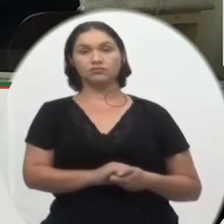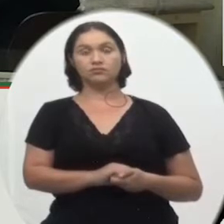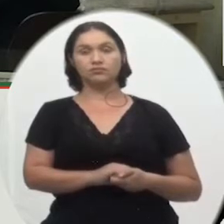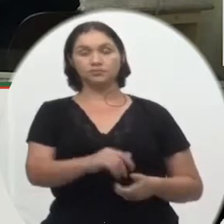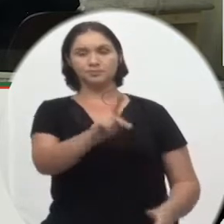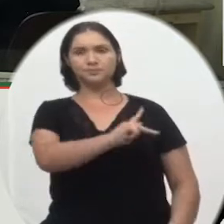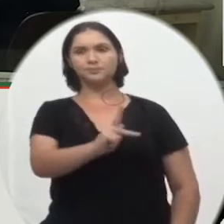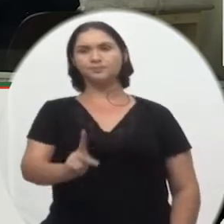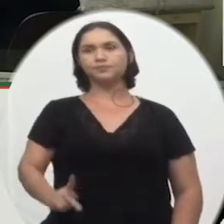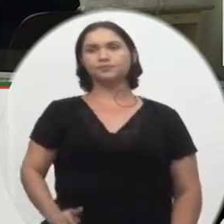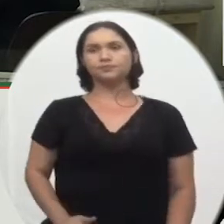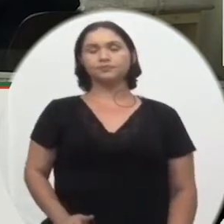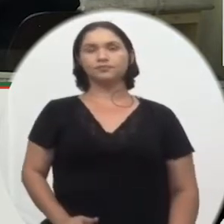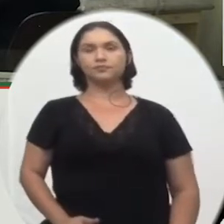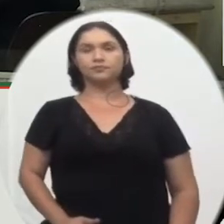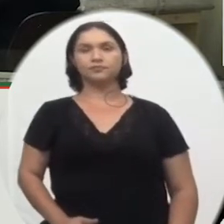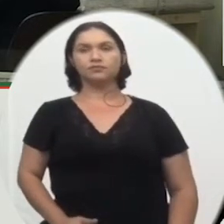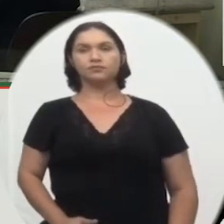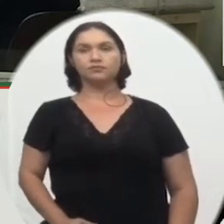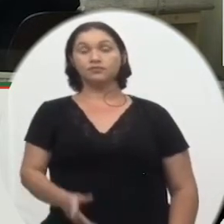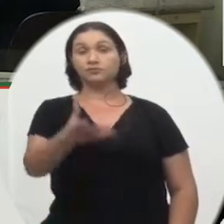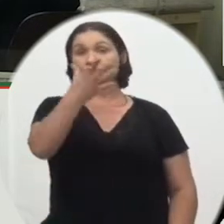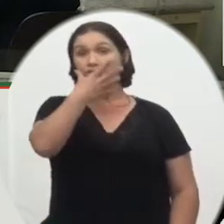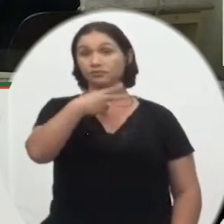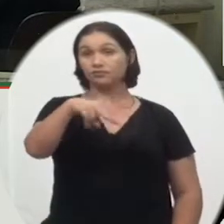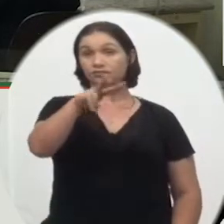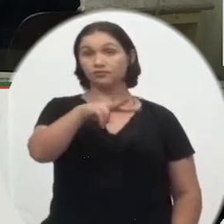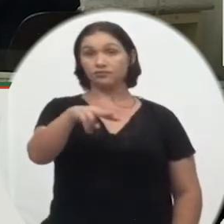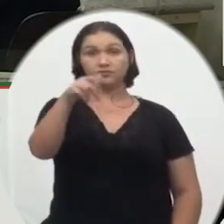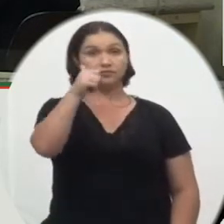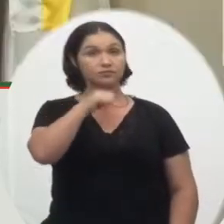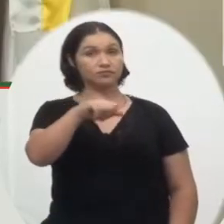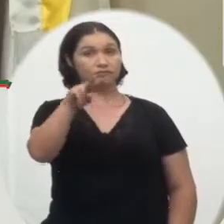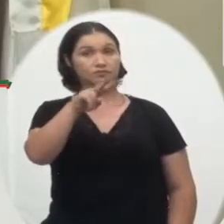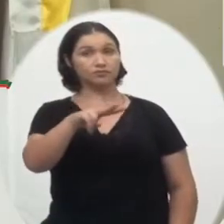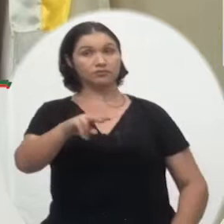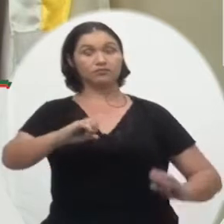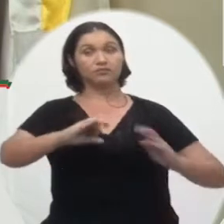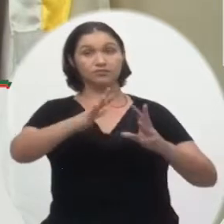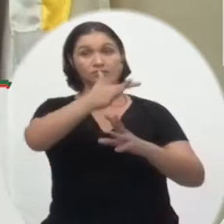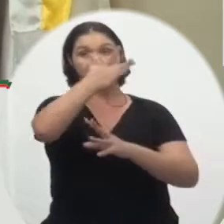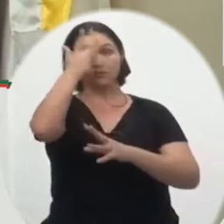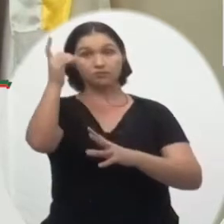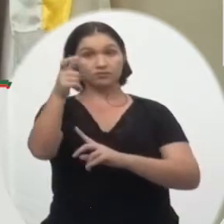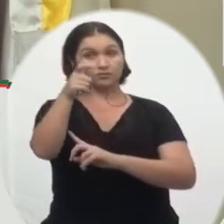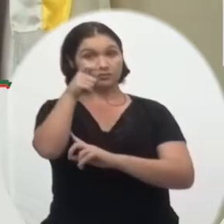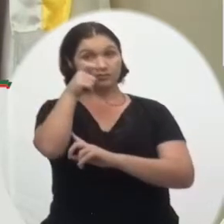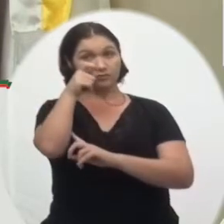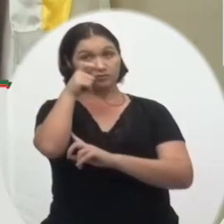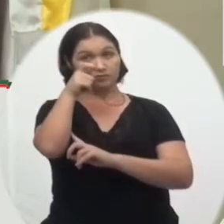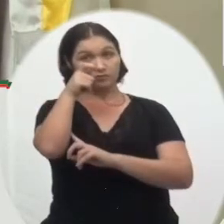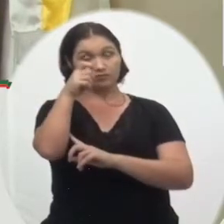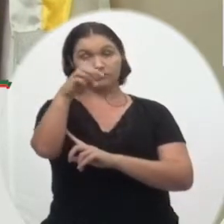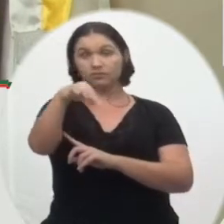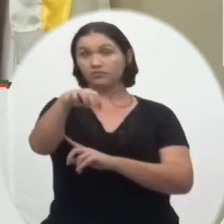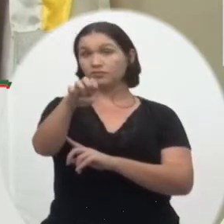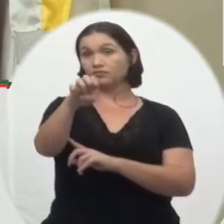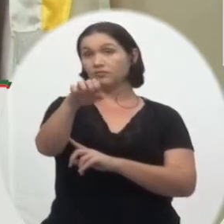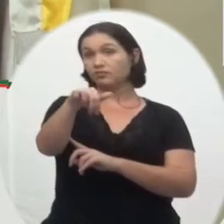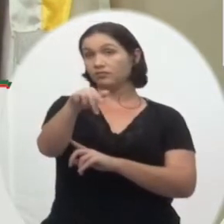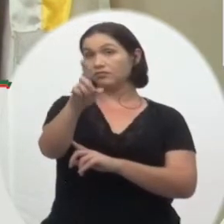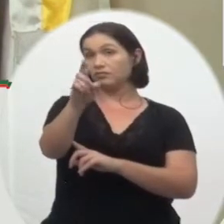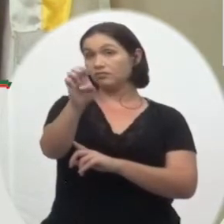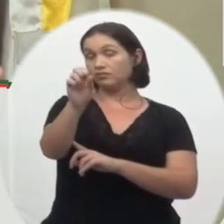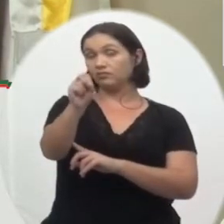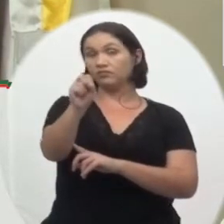Senhor presidente, senhores vereadores, vereadoras, o público que nos assiste, Menandes, presidente da Associação de